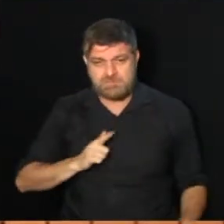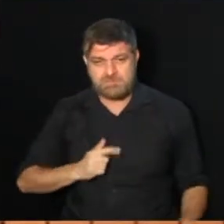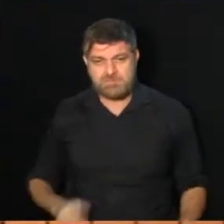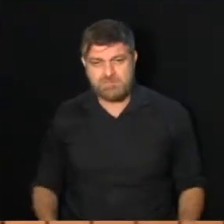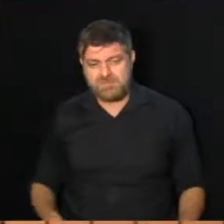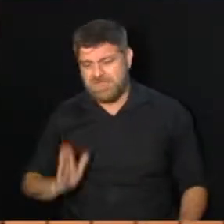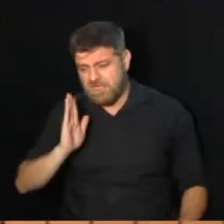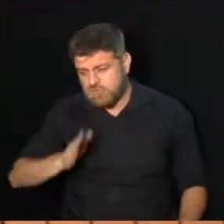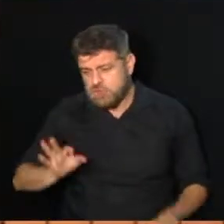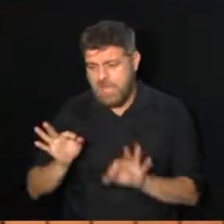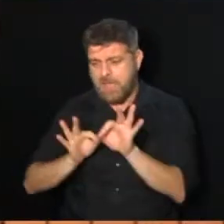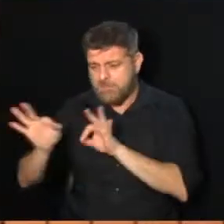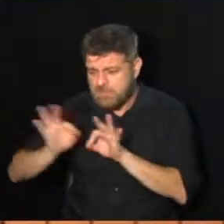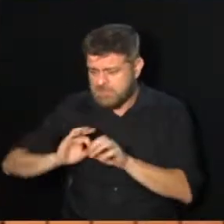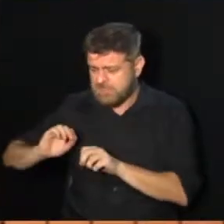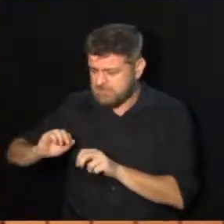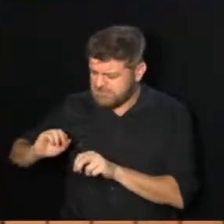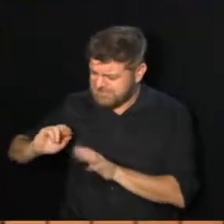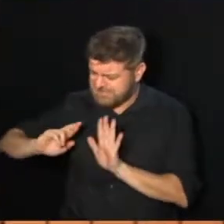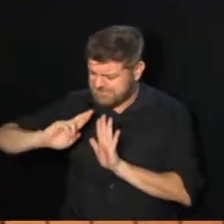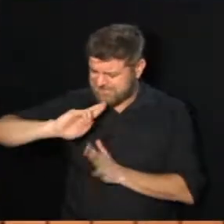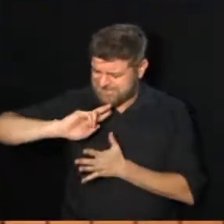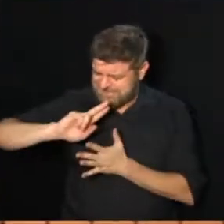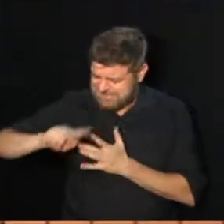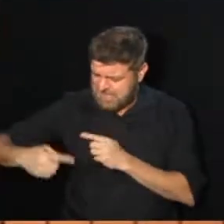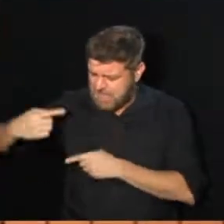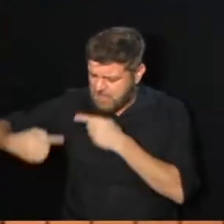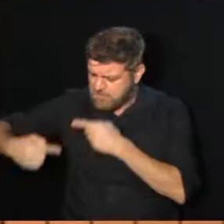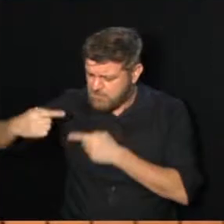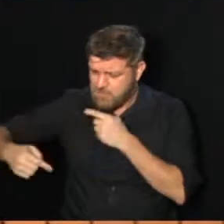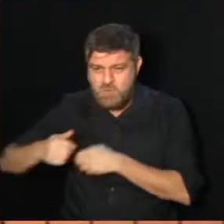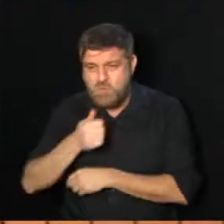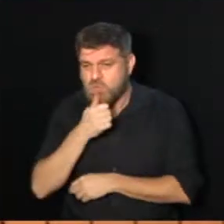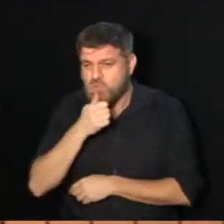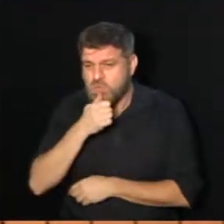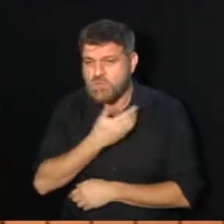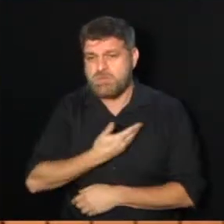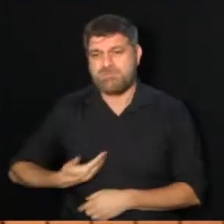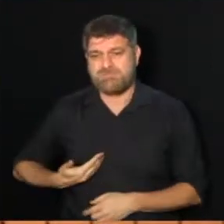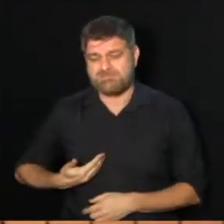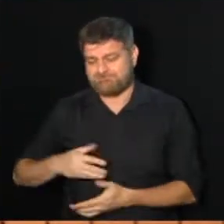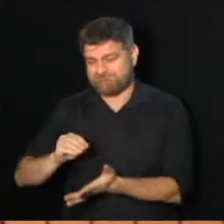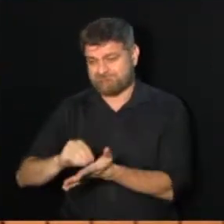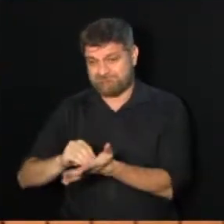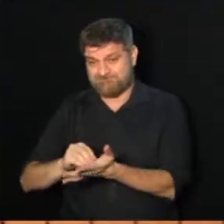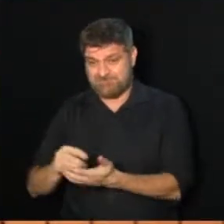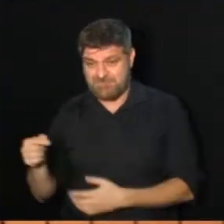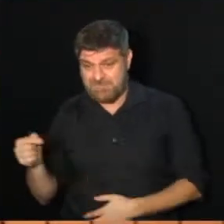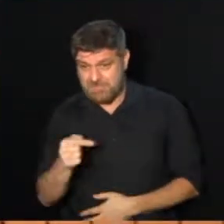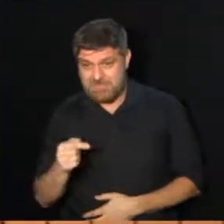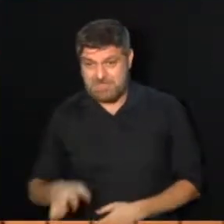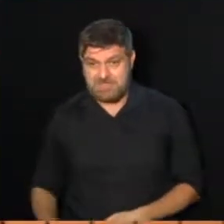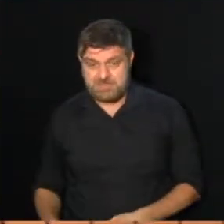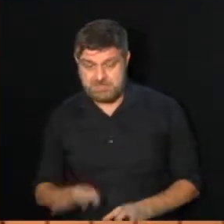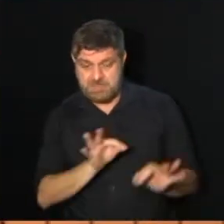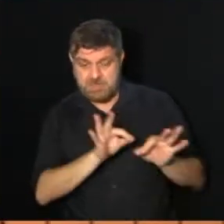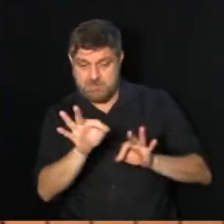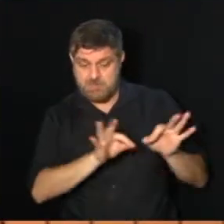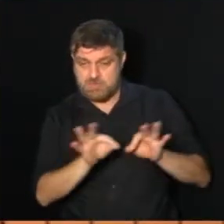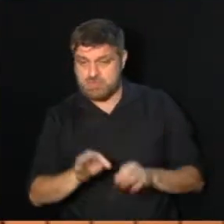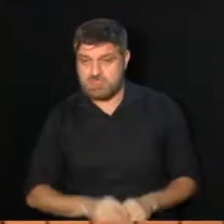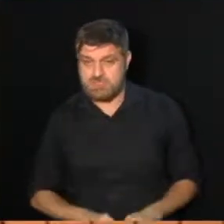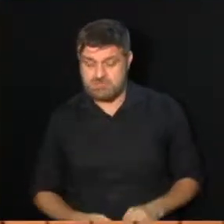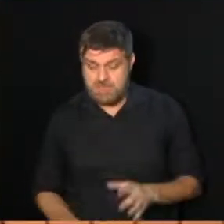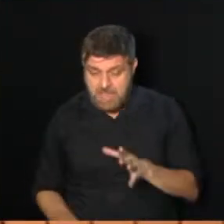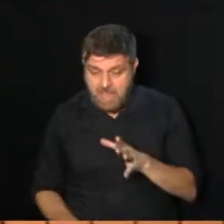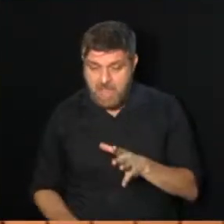vários projetos e políticas que não são ainda públicas, né? Esse projeto, o interesse é que ele se transforme a